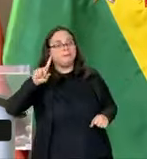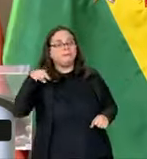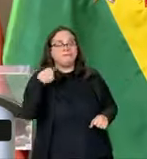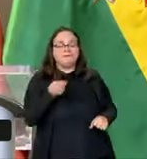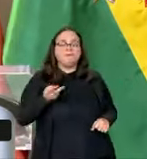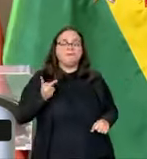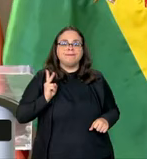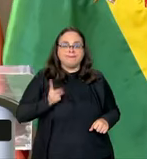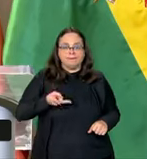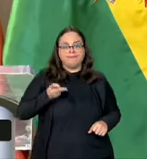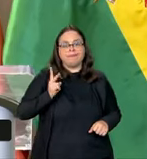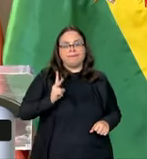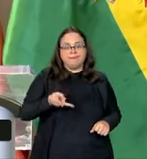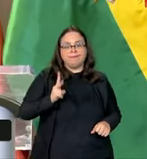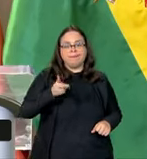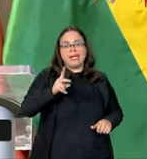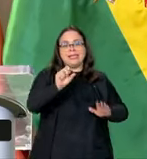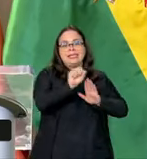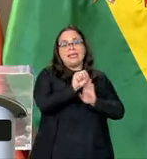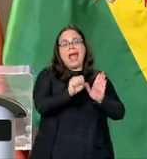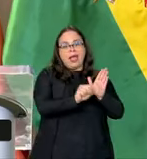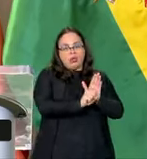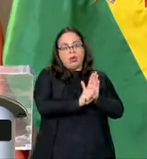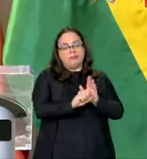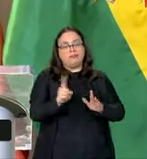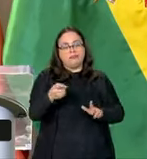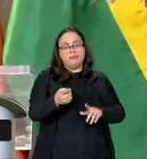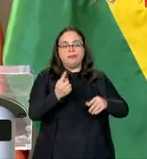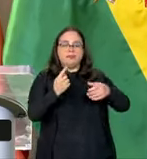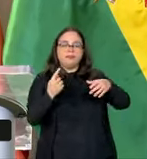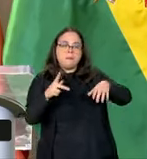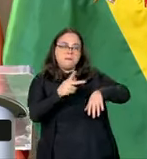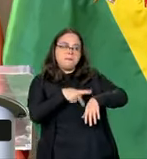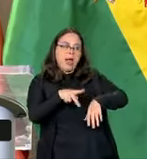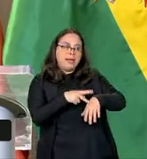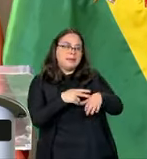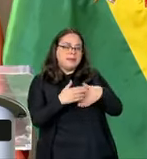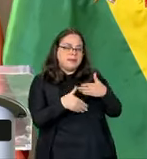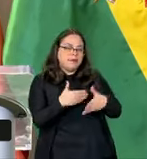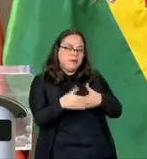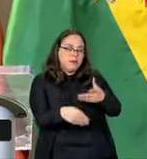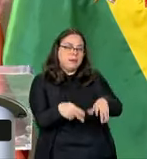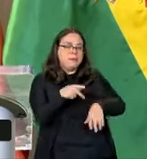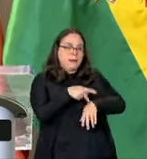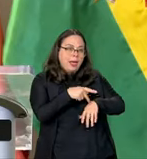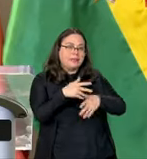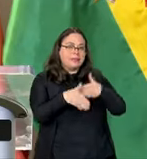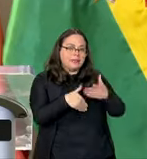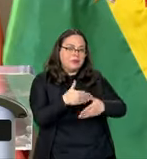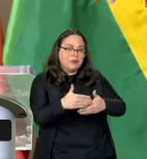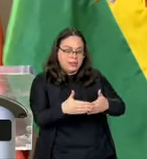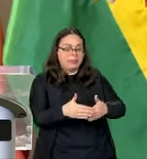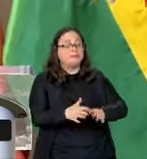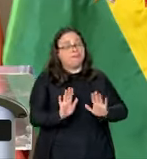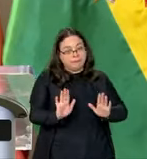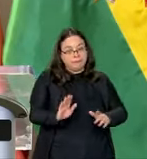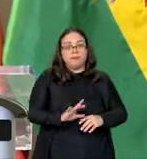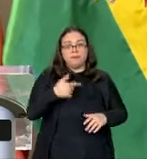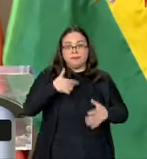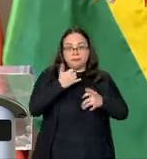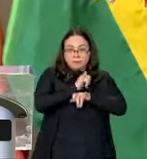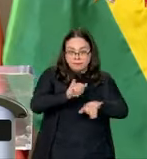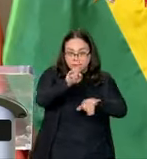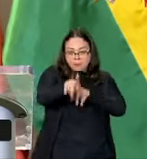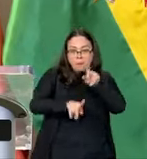continuar mais um século sendo o país apenas em via de desenvolvimento. E eu quero terminar dizendo ao povo da